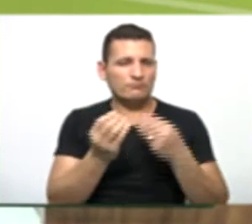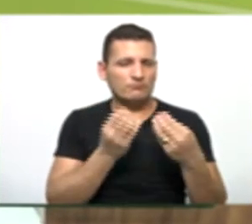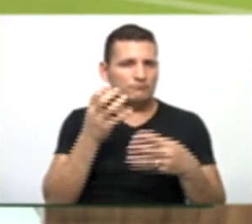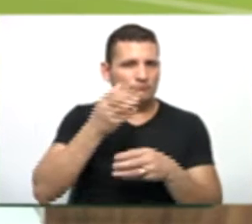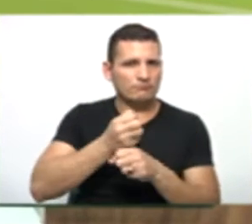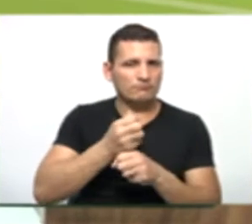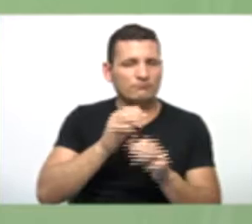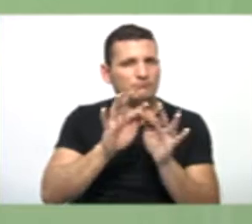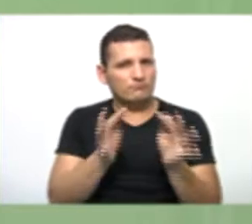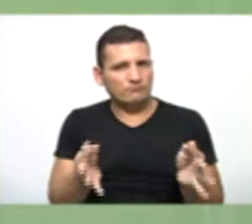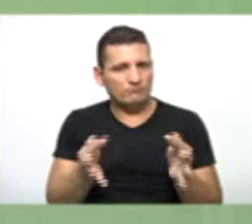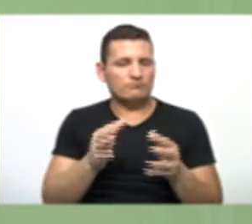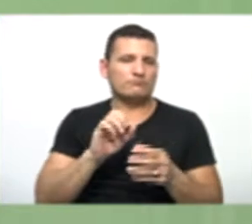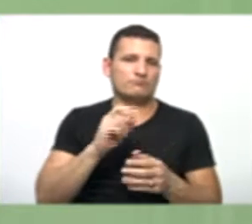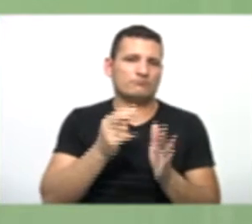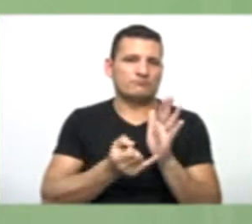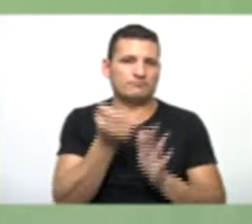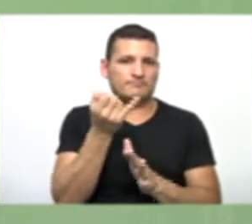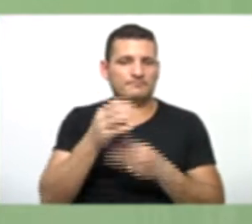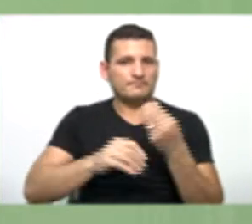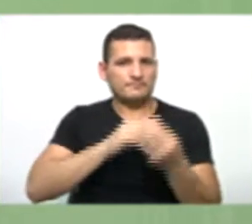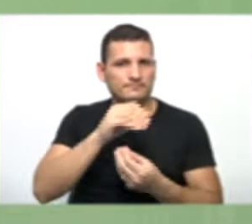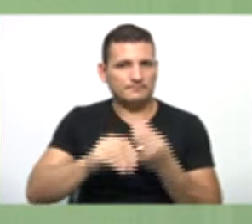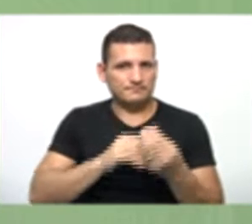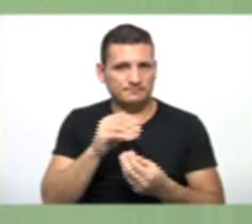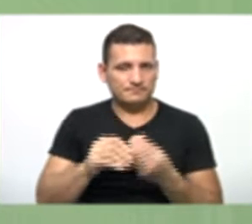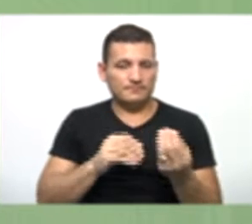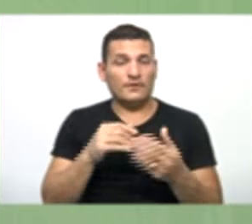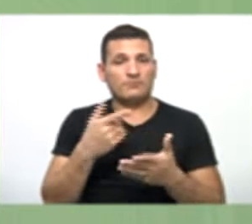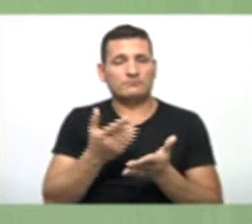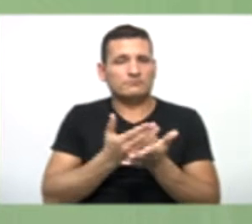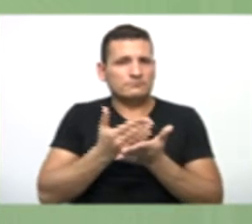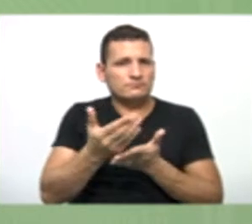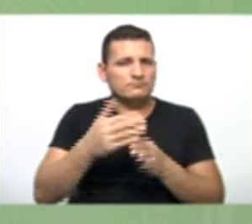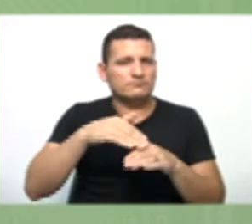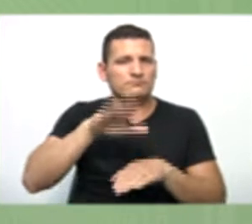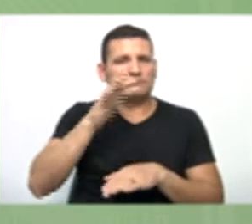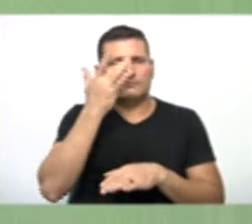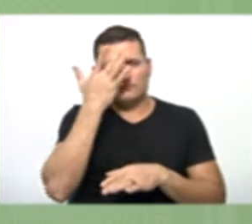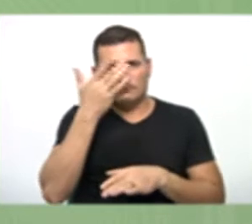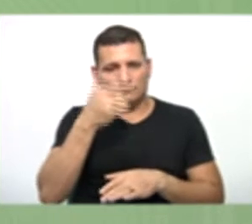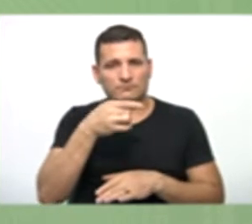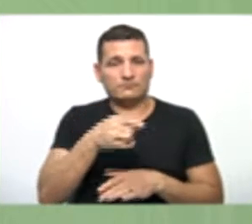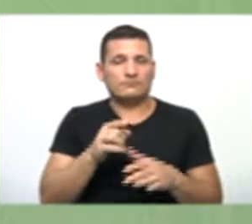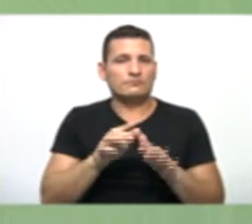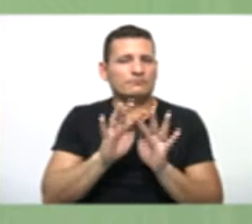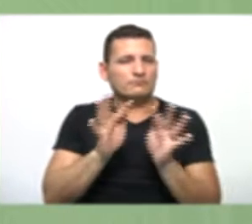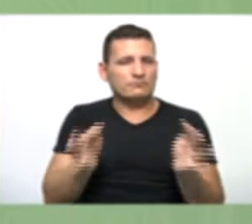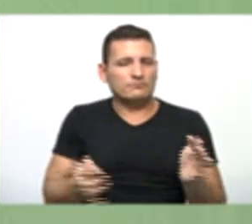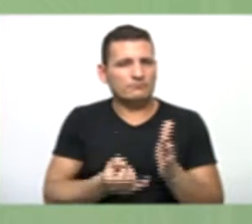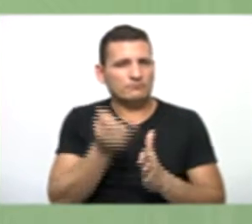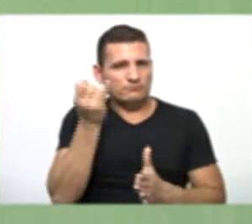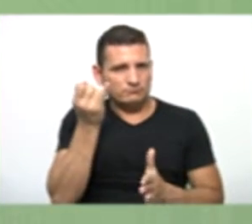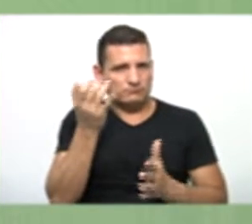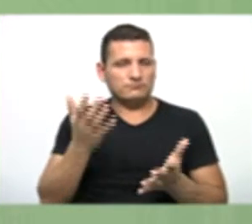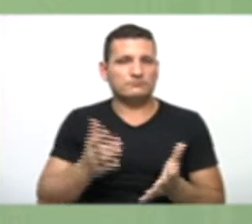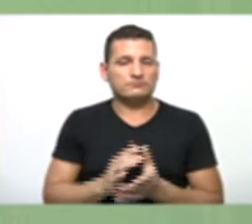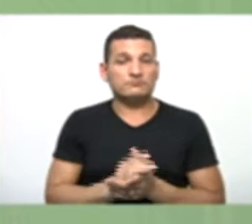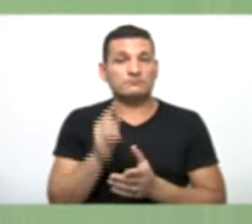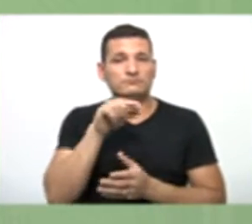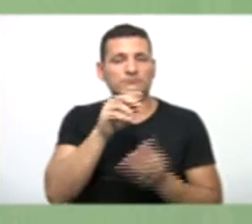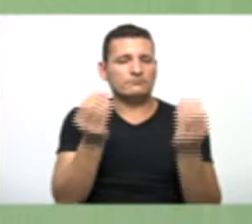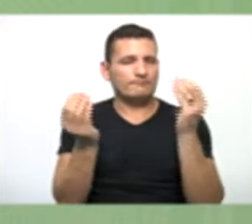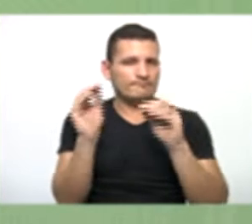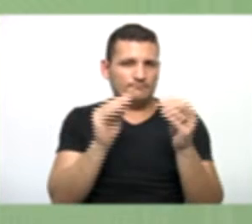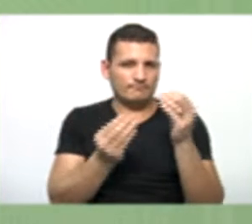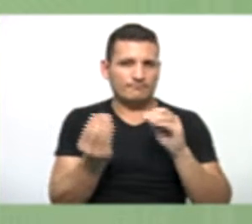juros compostos. Muito bem. Vamos iniciar pelo mais fácil, vamos iniciar pelos juros simples. E aqui a gente coloca as informações que